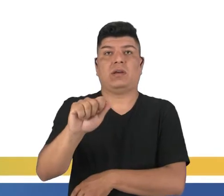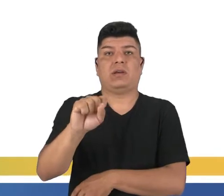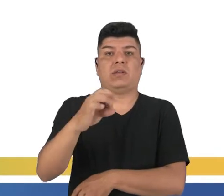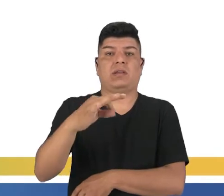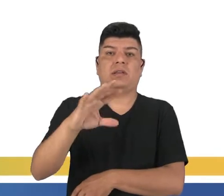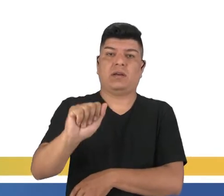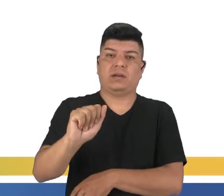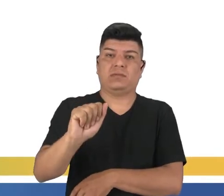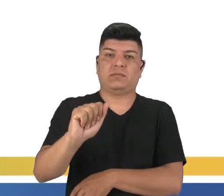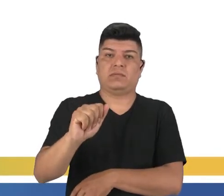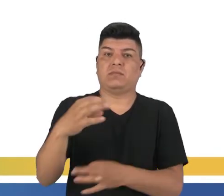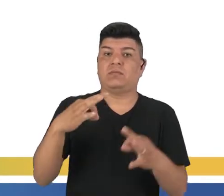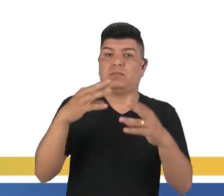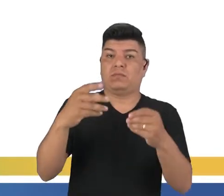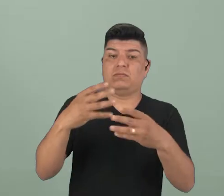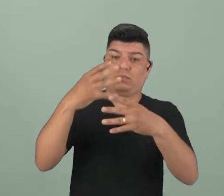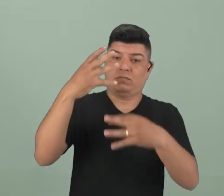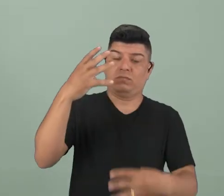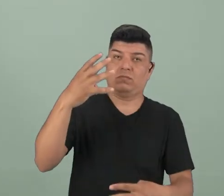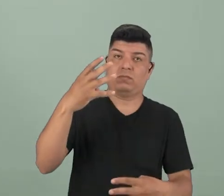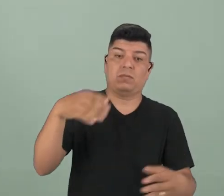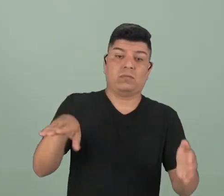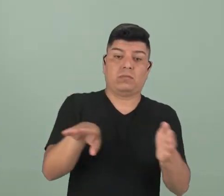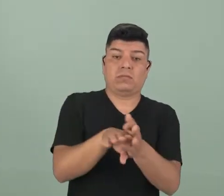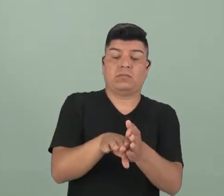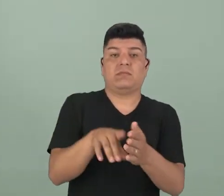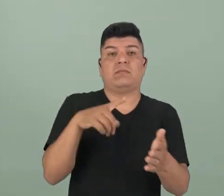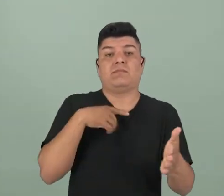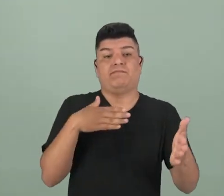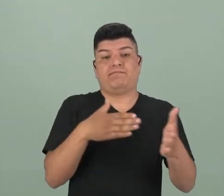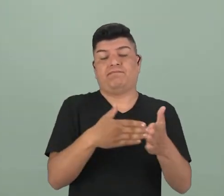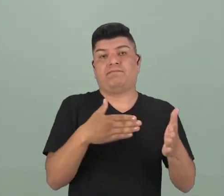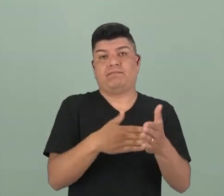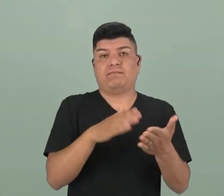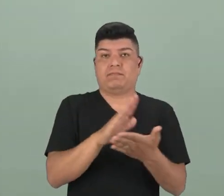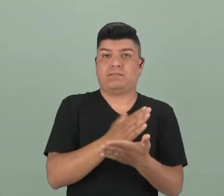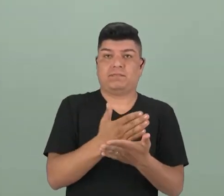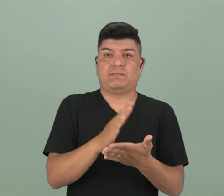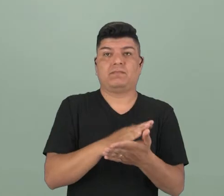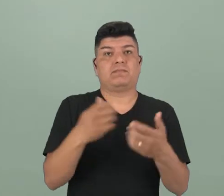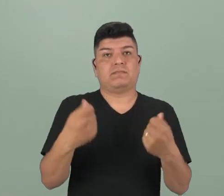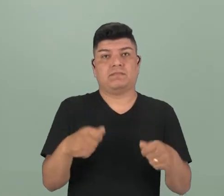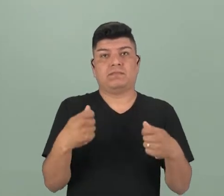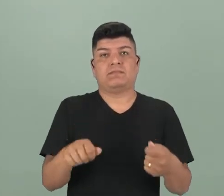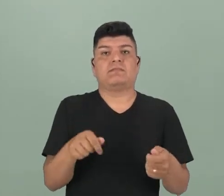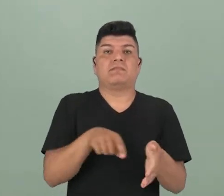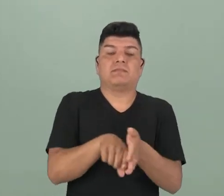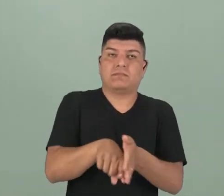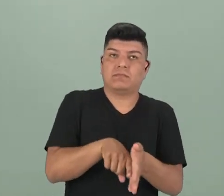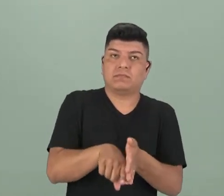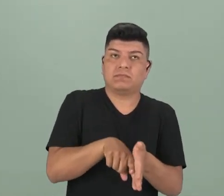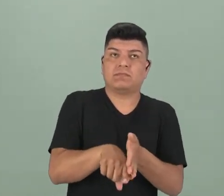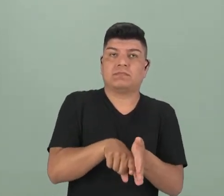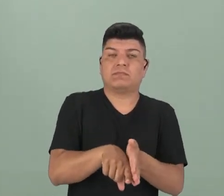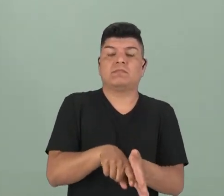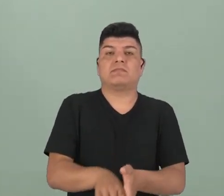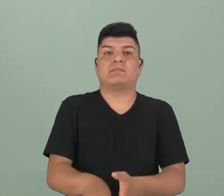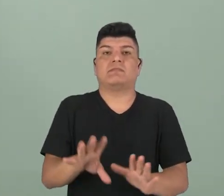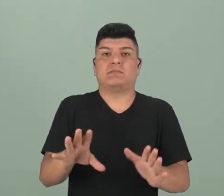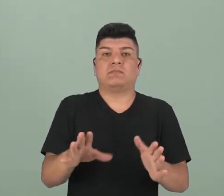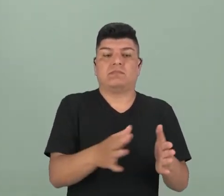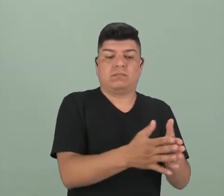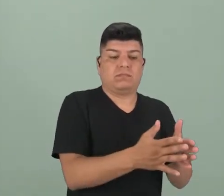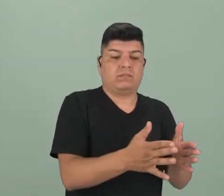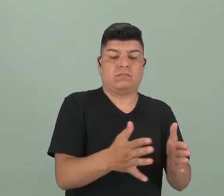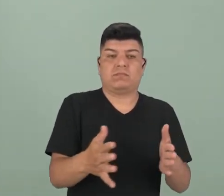o currículo. Só que para chegar nesse ponto, tem alguns obstáculos, né? Algumas grandezas precisam ser estudadas. E aí, ao longo